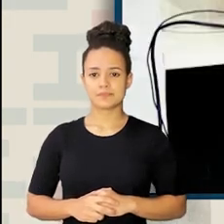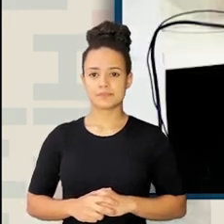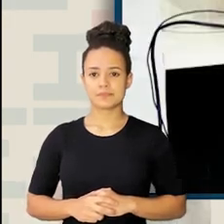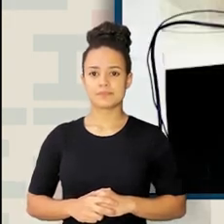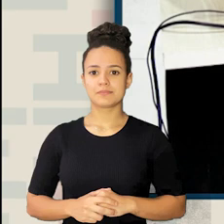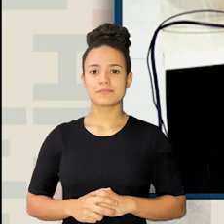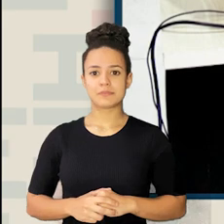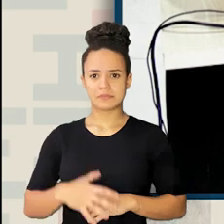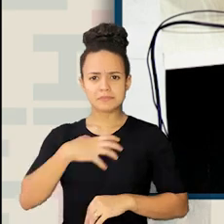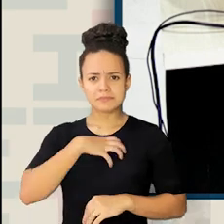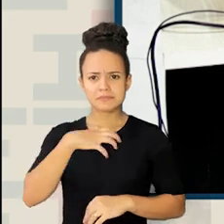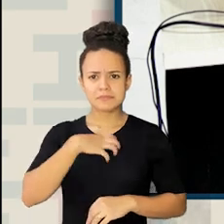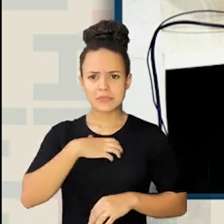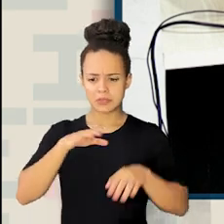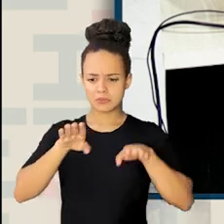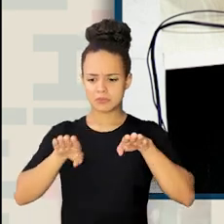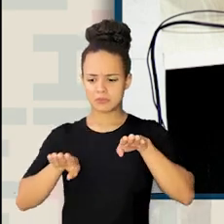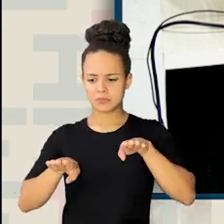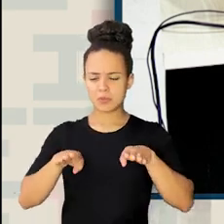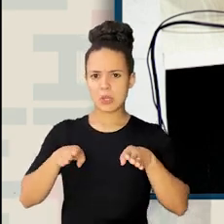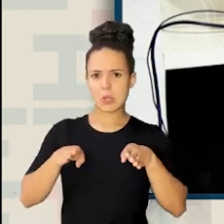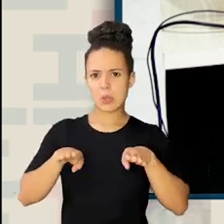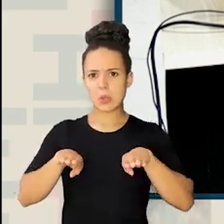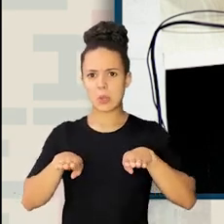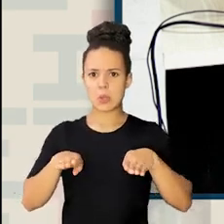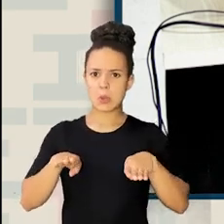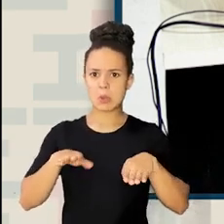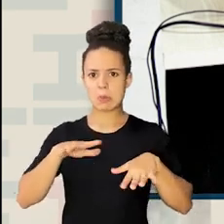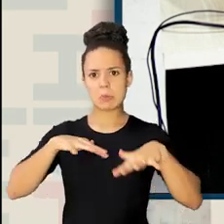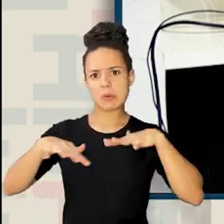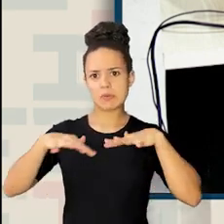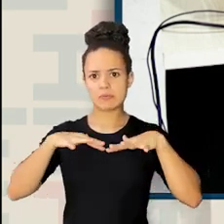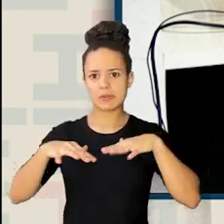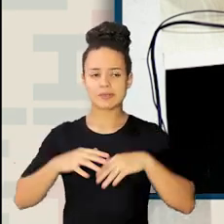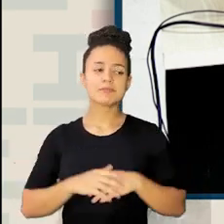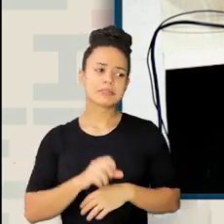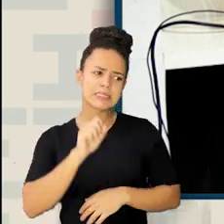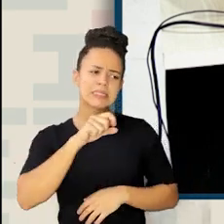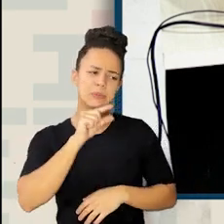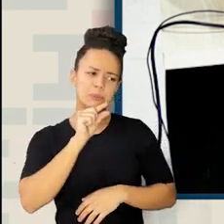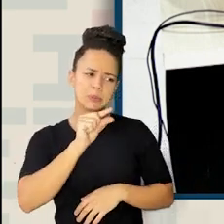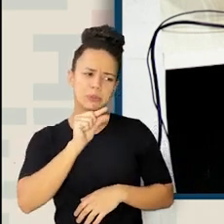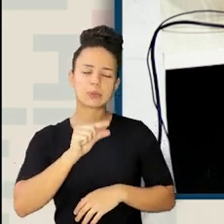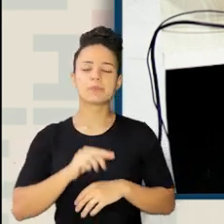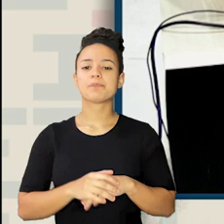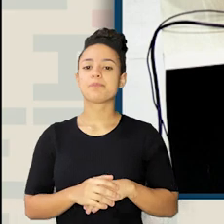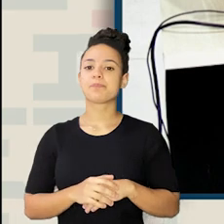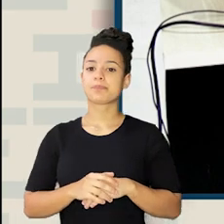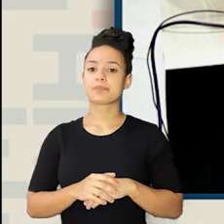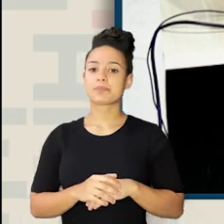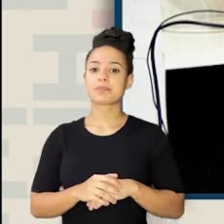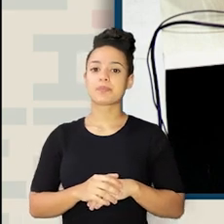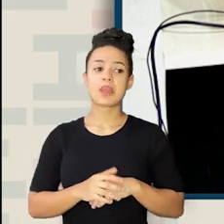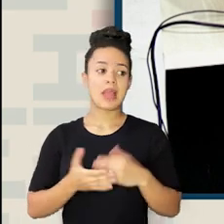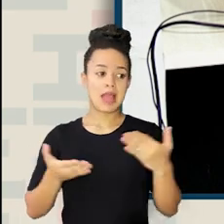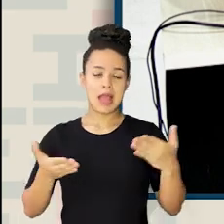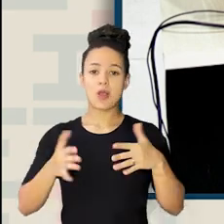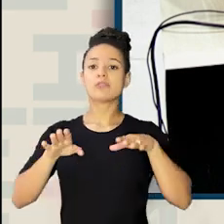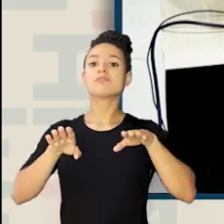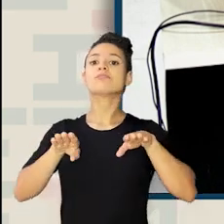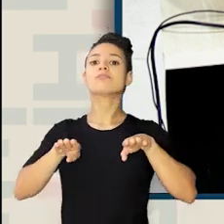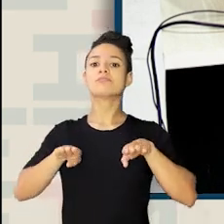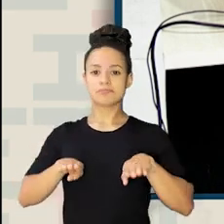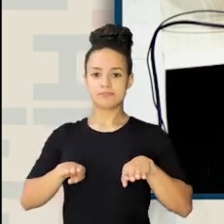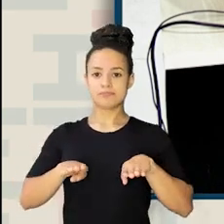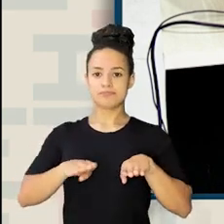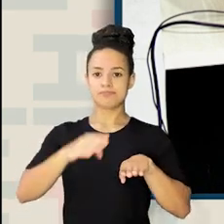6. Sentiu os pés assim mexendo um pouco? Um pouco, mas... Agora está no centro,